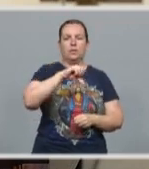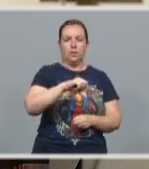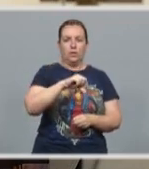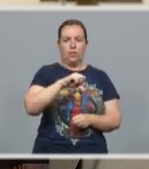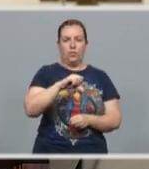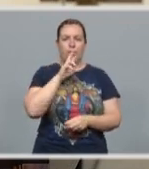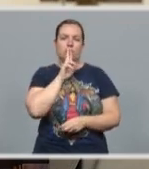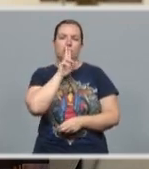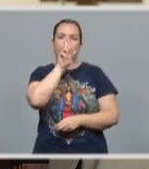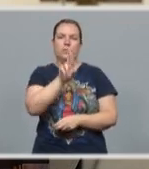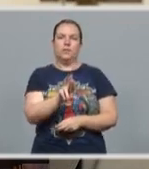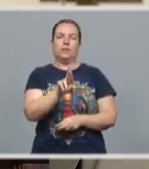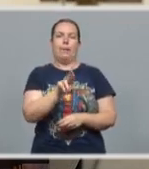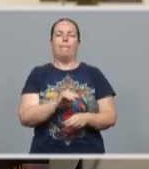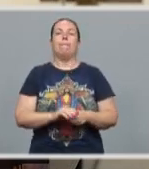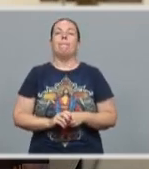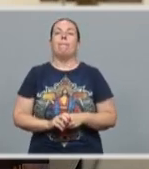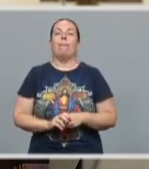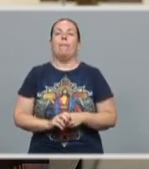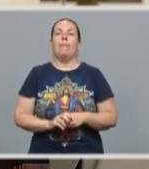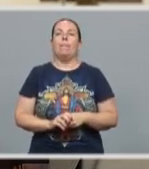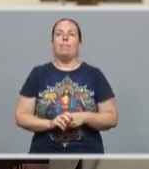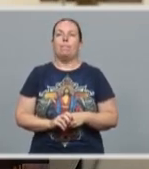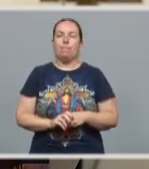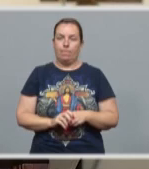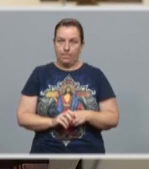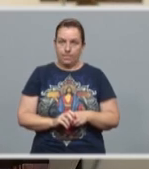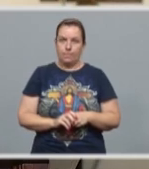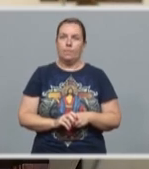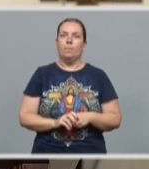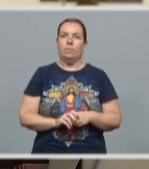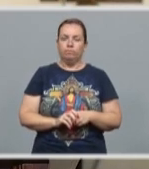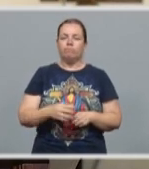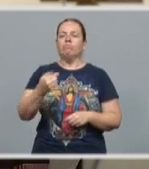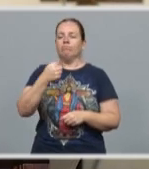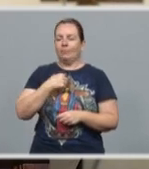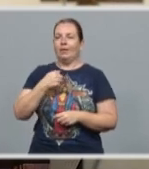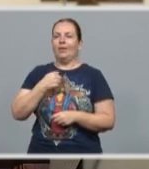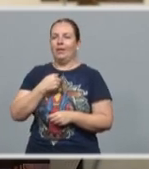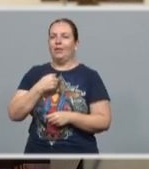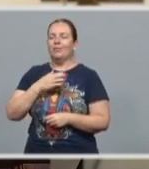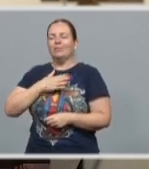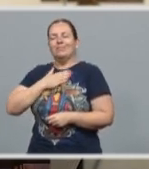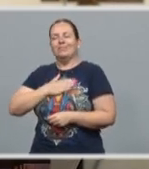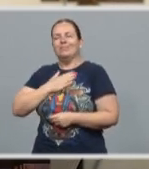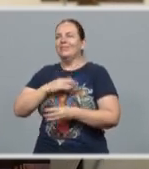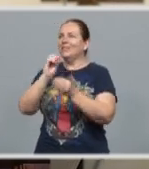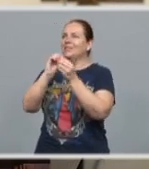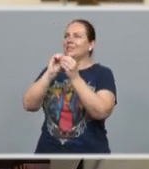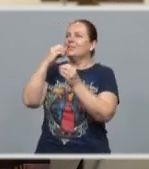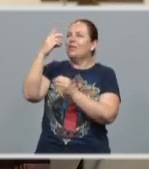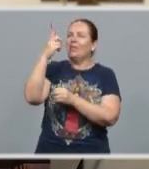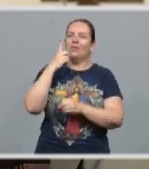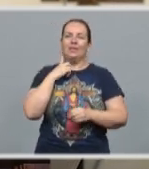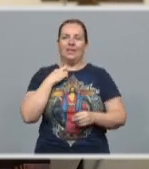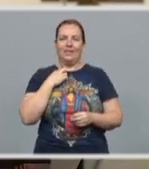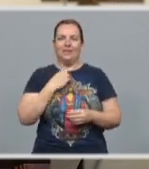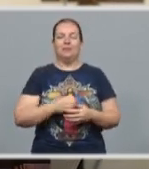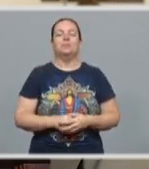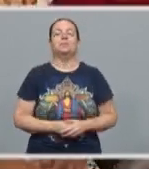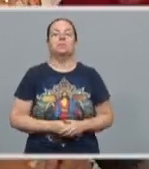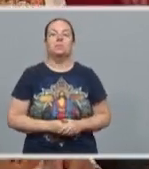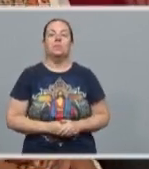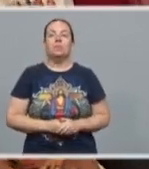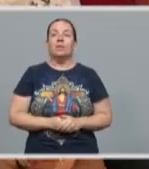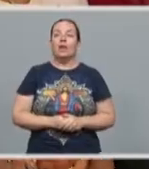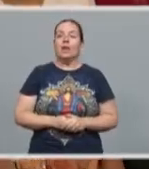cuja antífona é: Eu disse, eis que vem o Senhor, com prazer faço a vossa vontade.